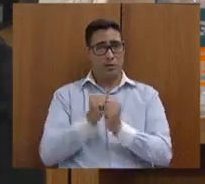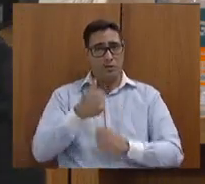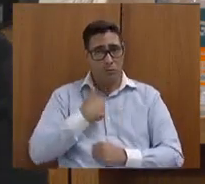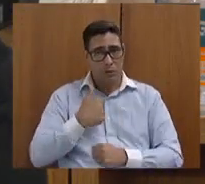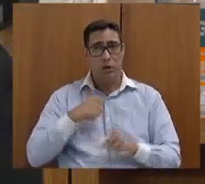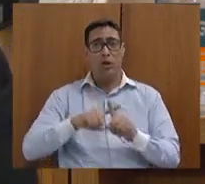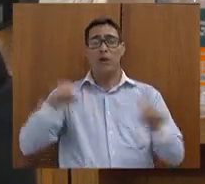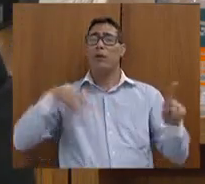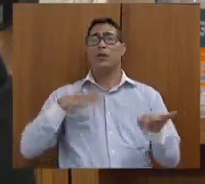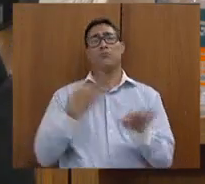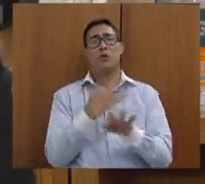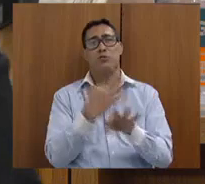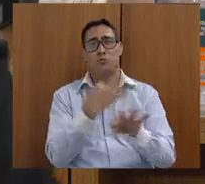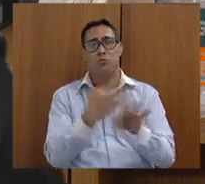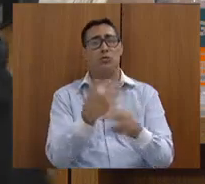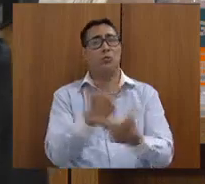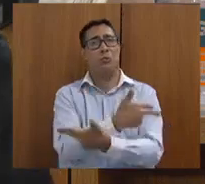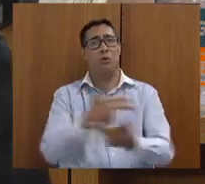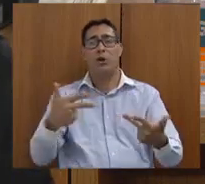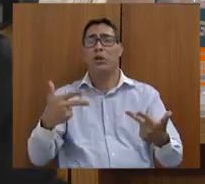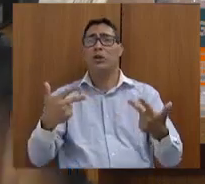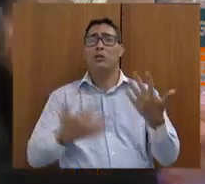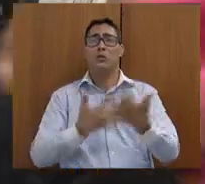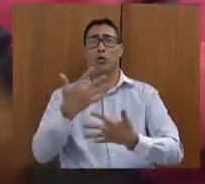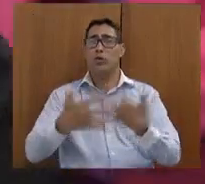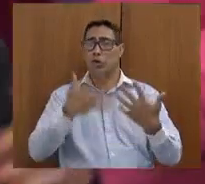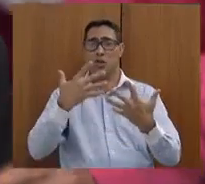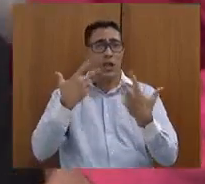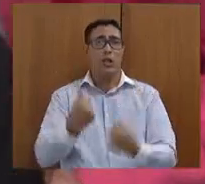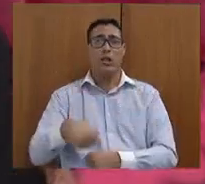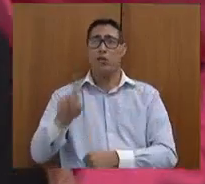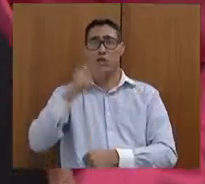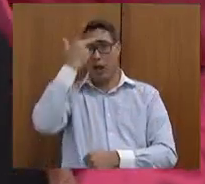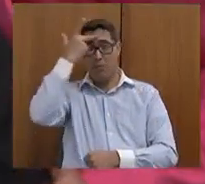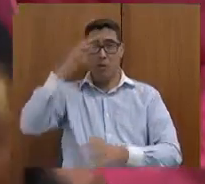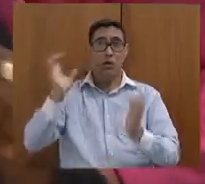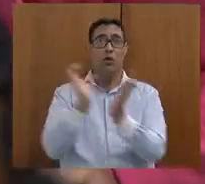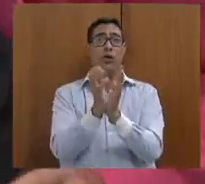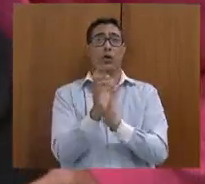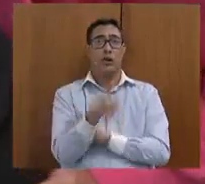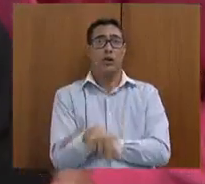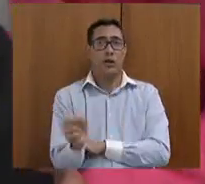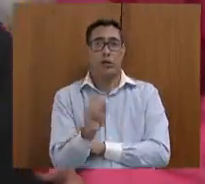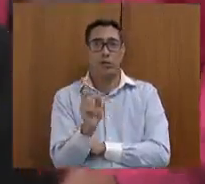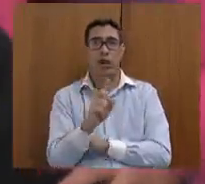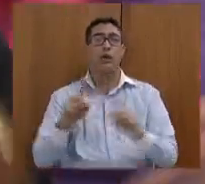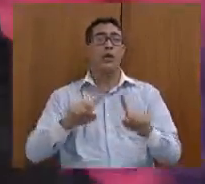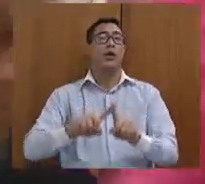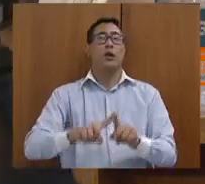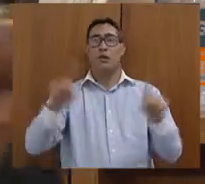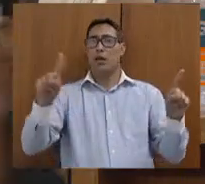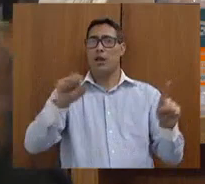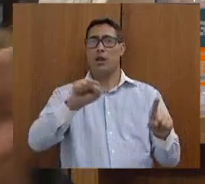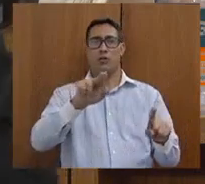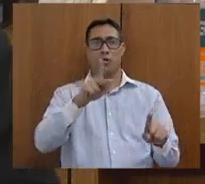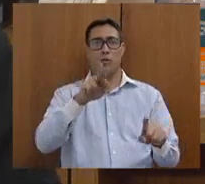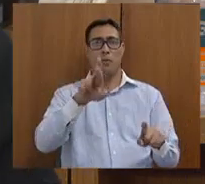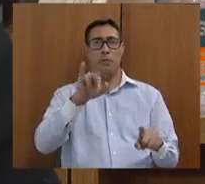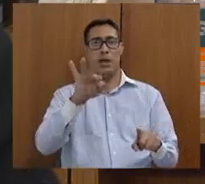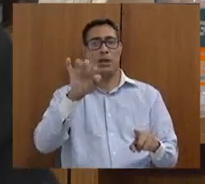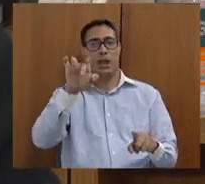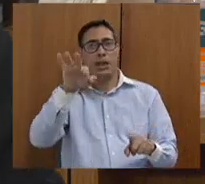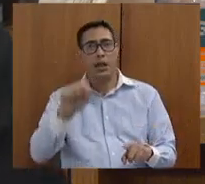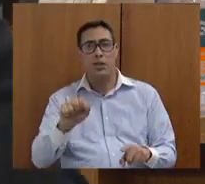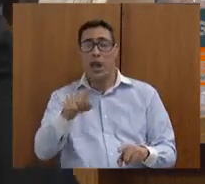suportamos a pressão de não deixar pessoas que não eram do quadro serem superintendentes não é por falta de